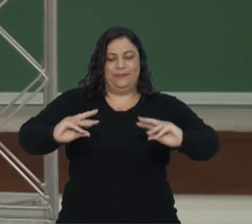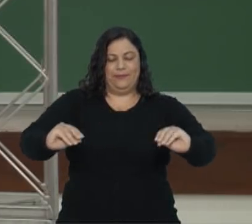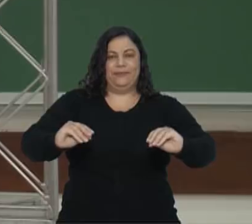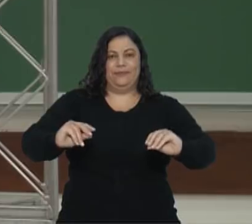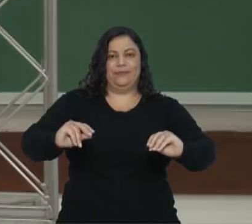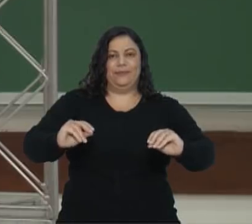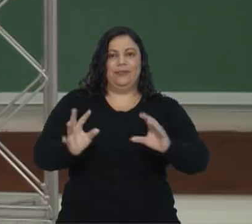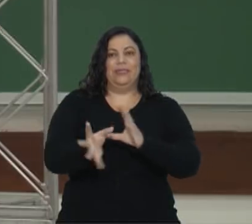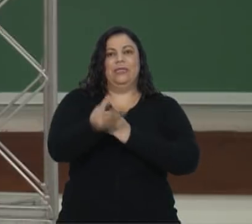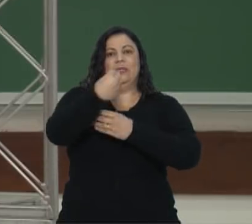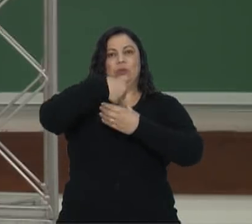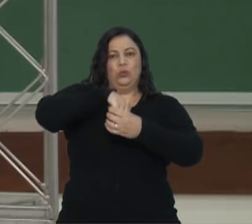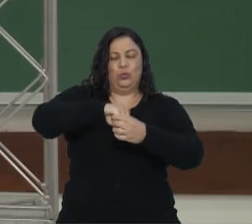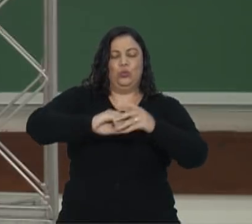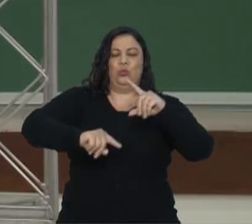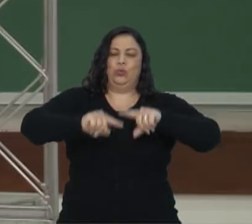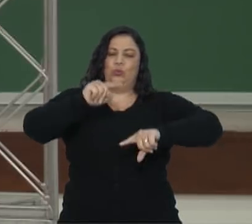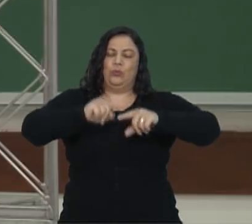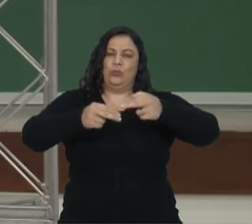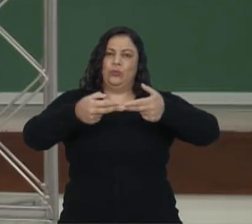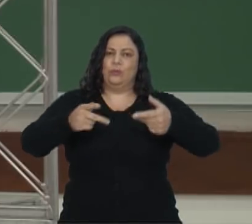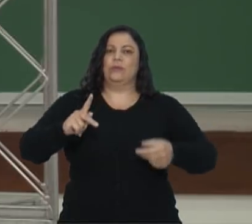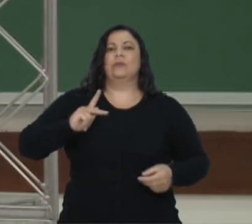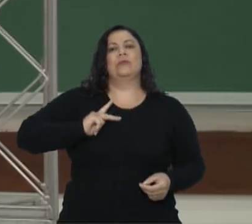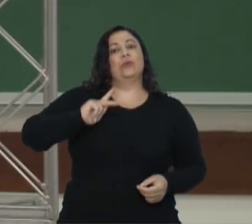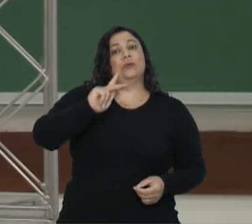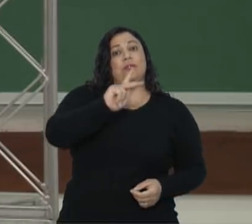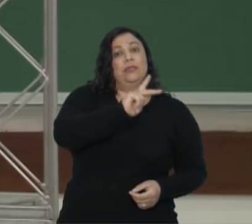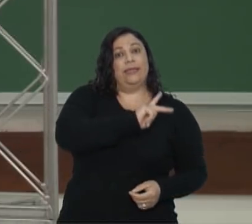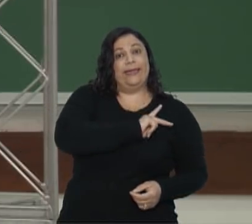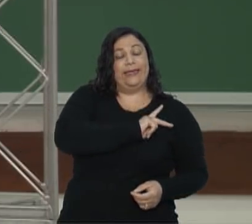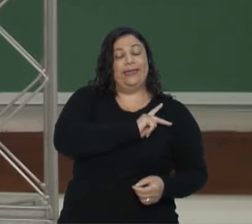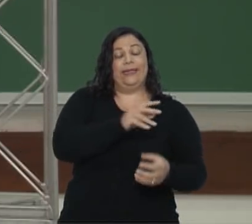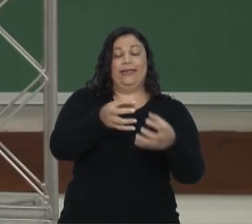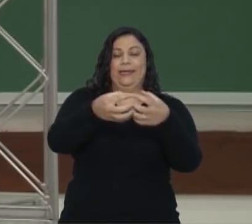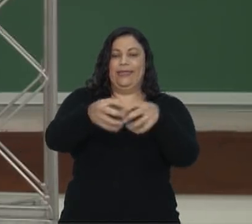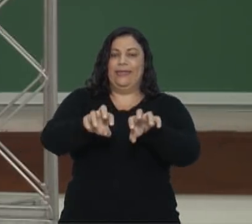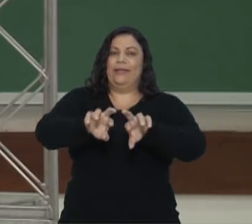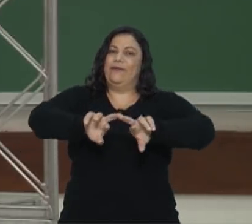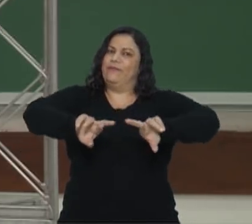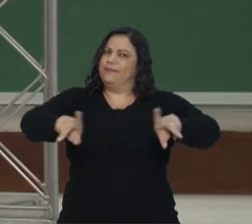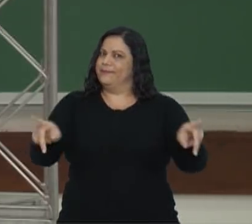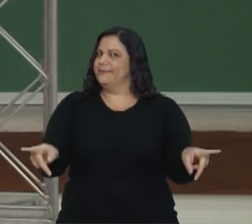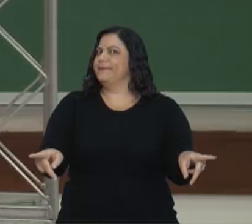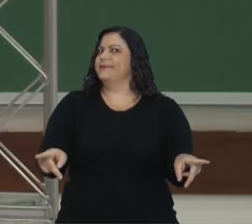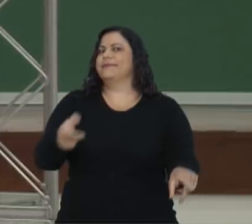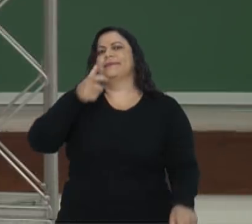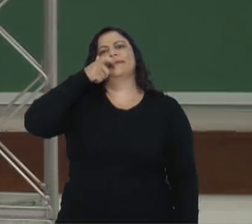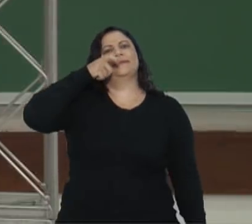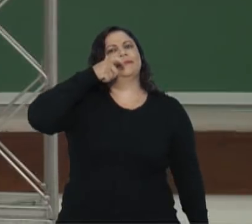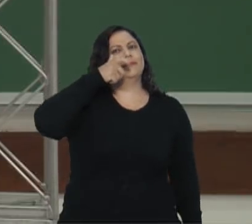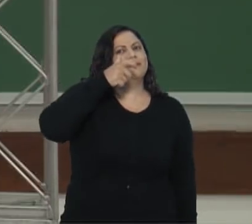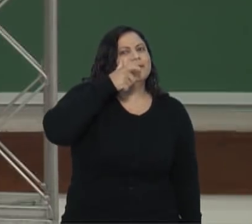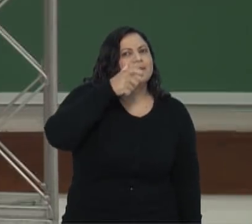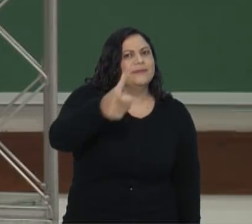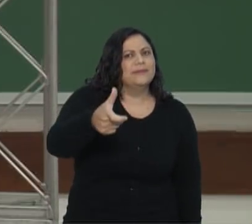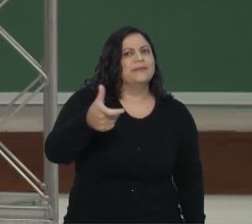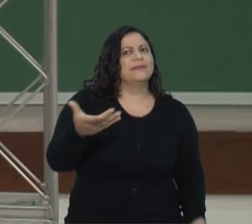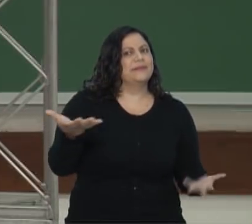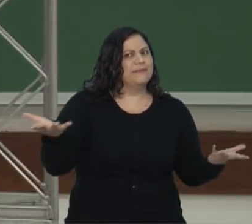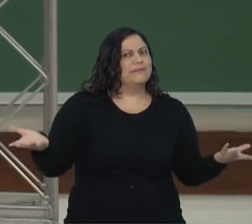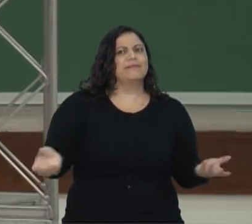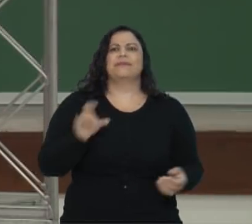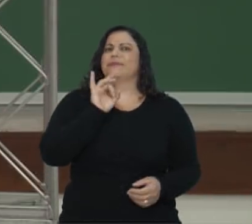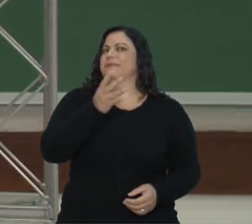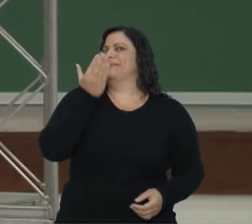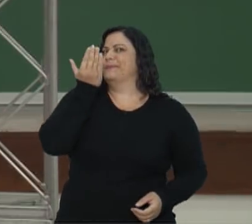que formam esse material, né, o ovo, e ele fica com esse outro aspecto. Interessante, né? Simples ato de fazer um